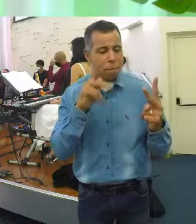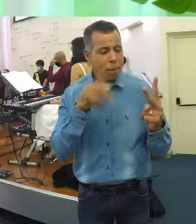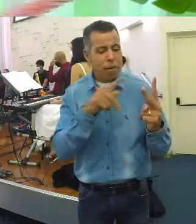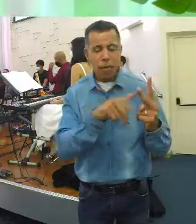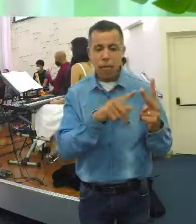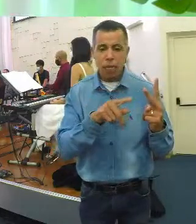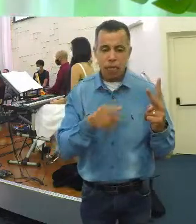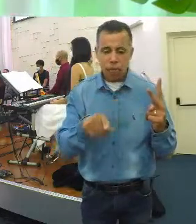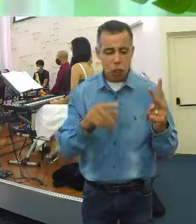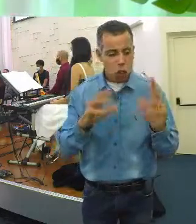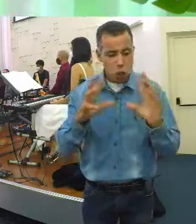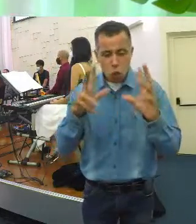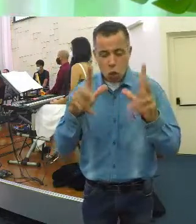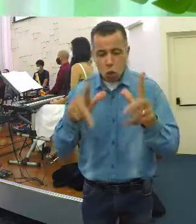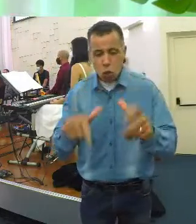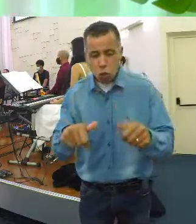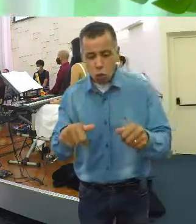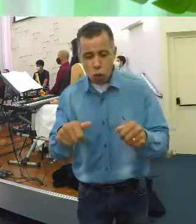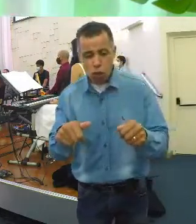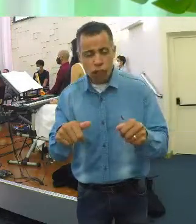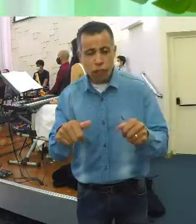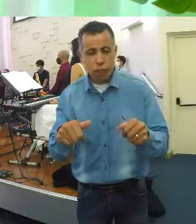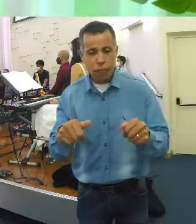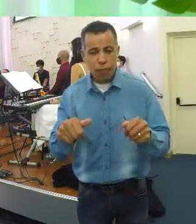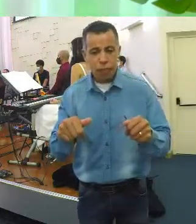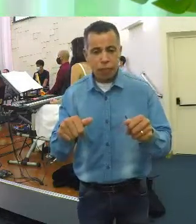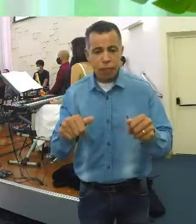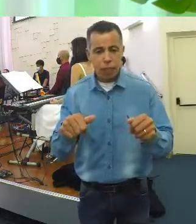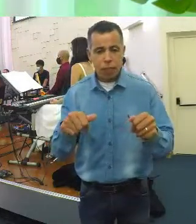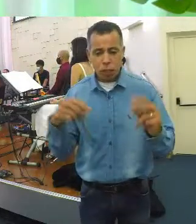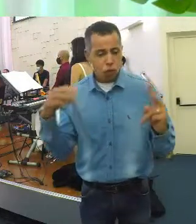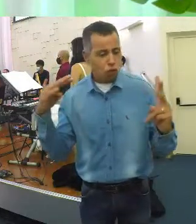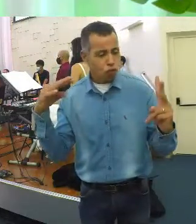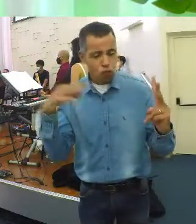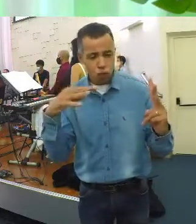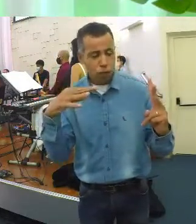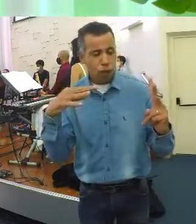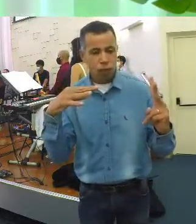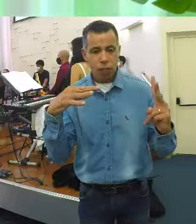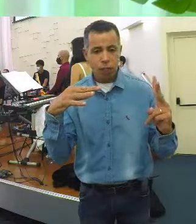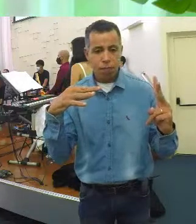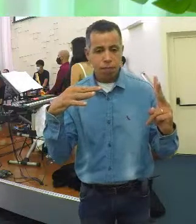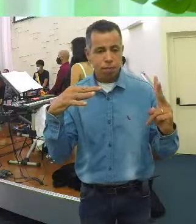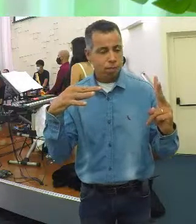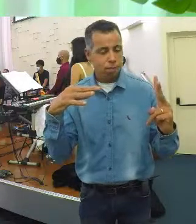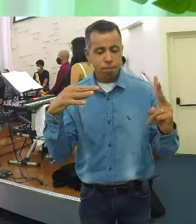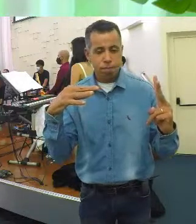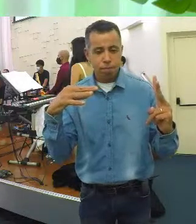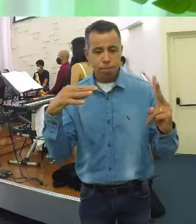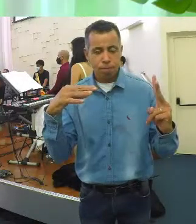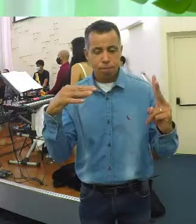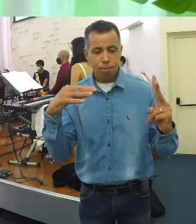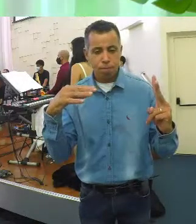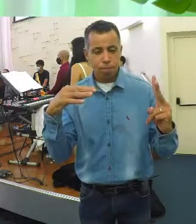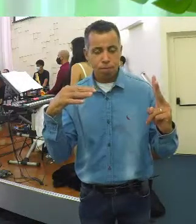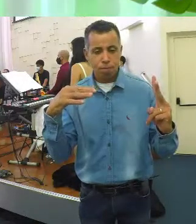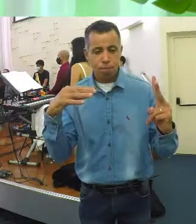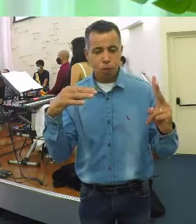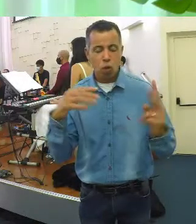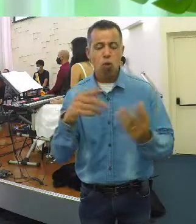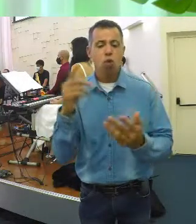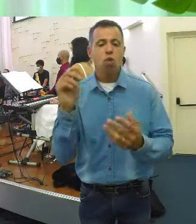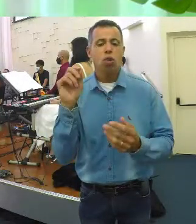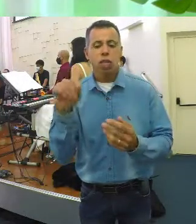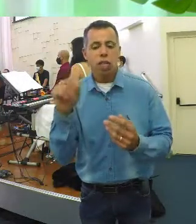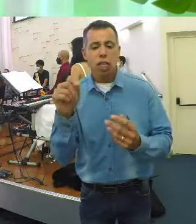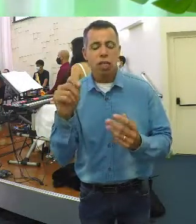em toda a região divulgava-se a palavra do Senhor, então o reino das trevas se levanta contra a obra de